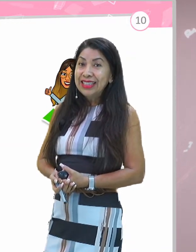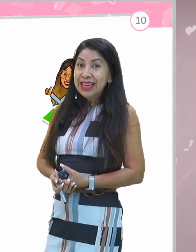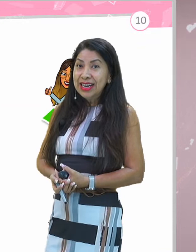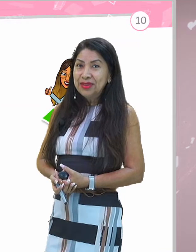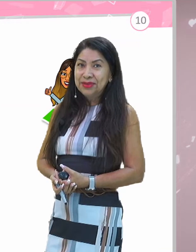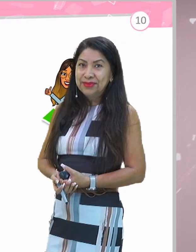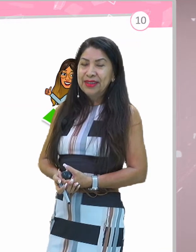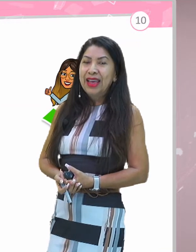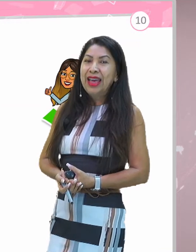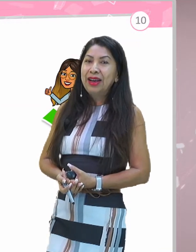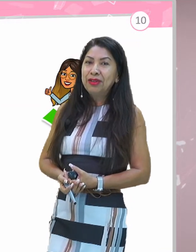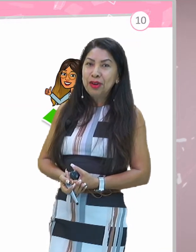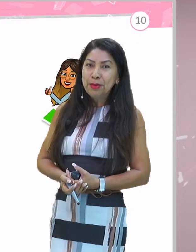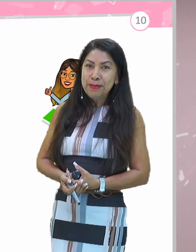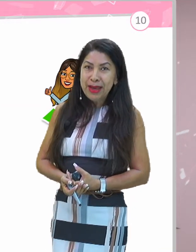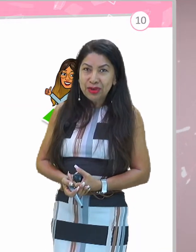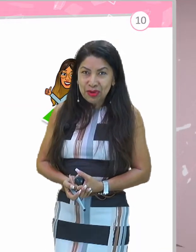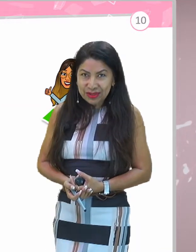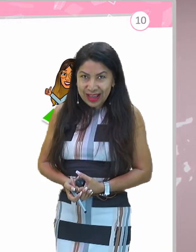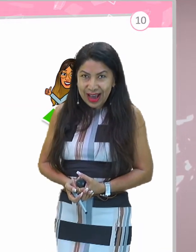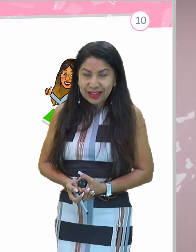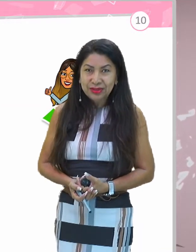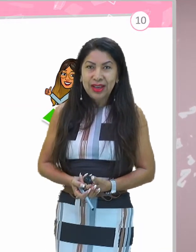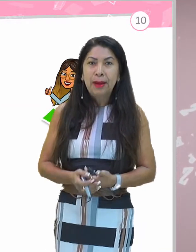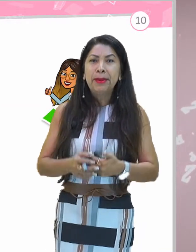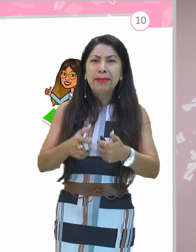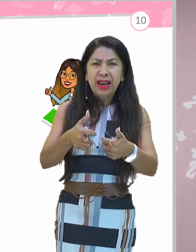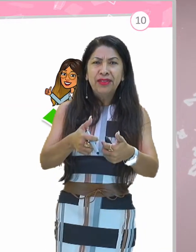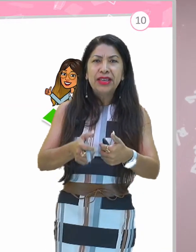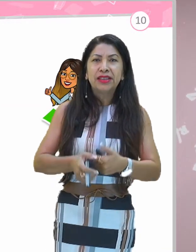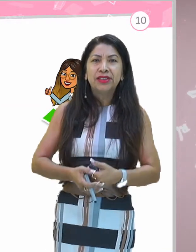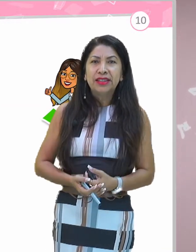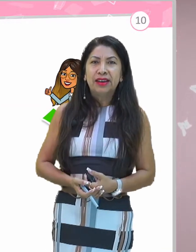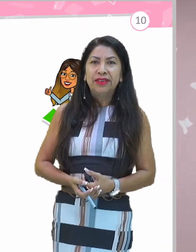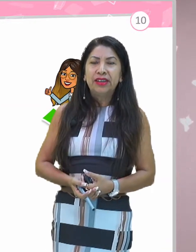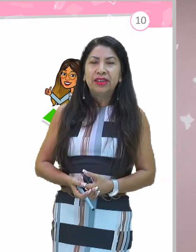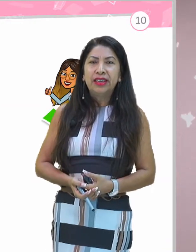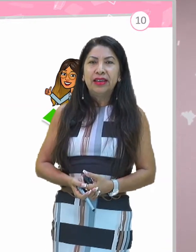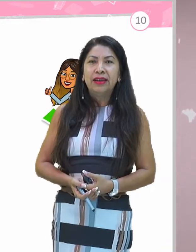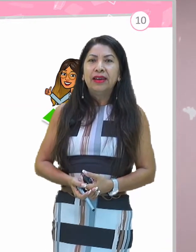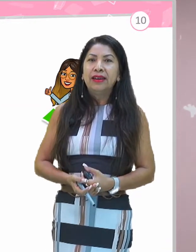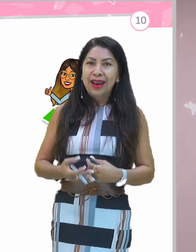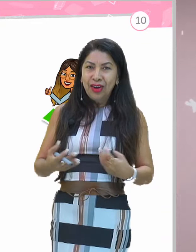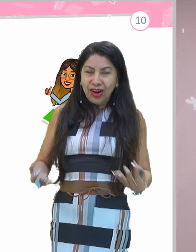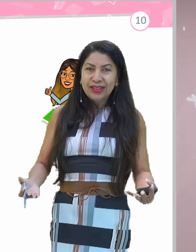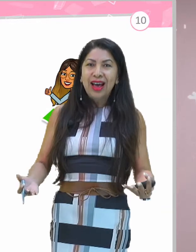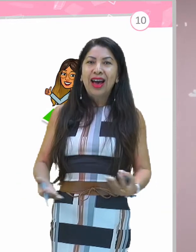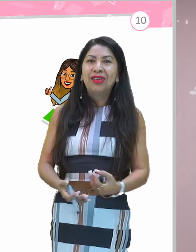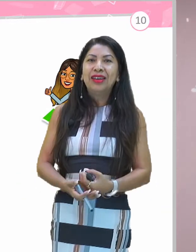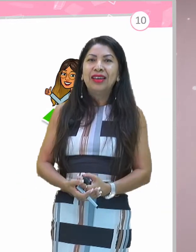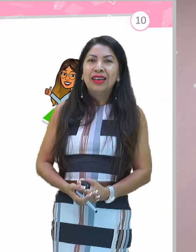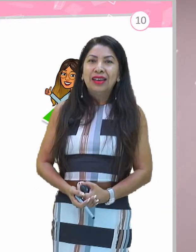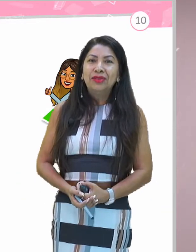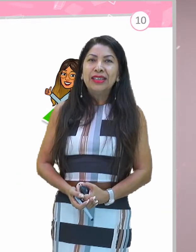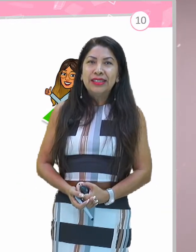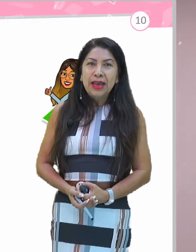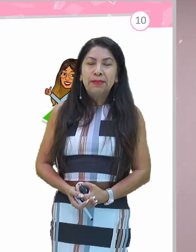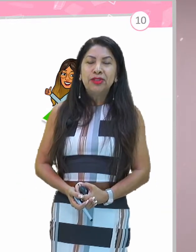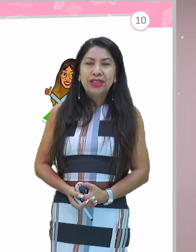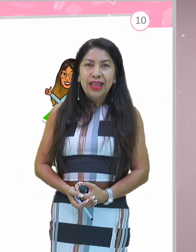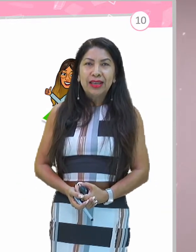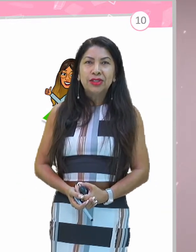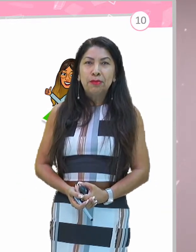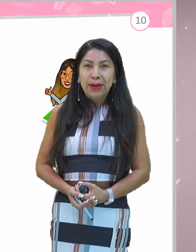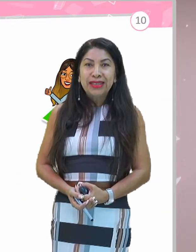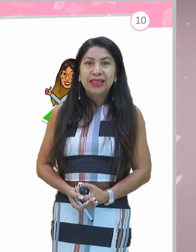Tá, se não, é o seu primeiro contato, é a primeira vez que você está vendo aqui na nossa aula um exemplo